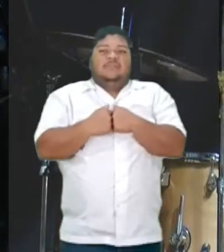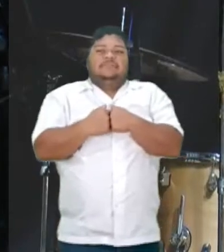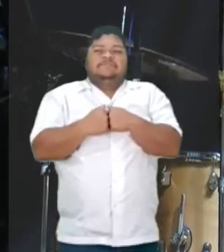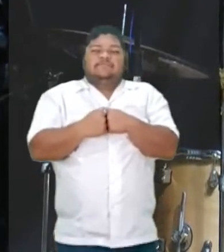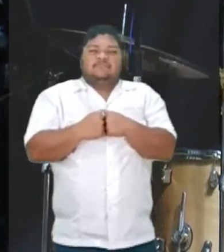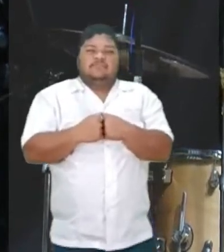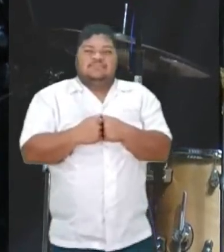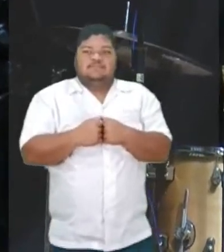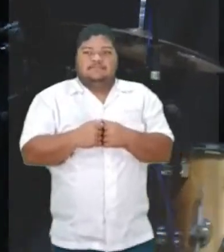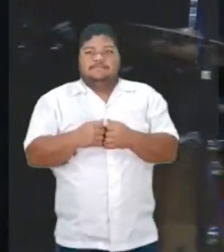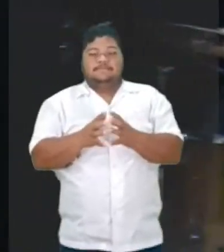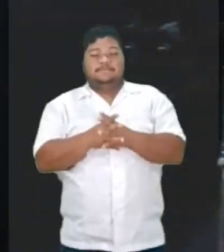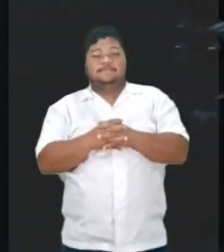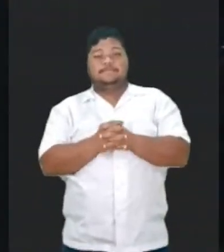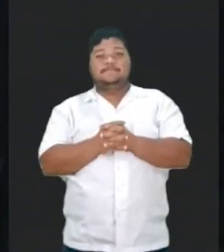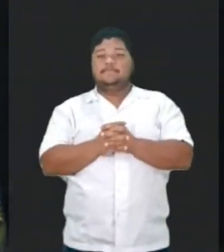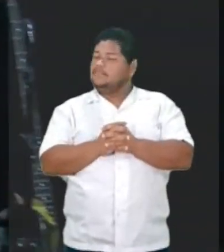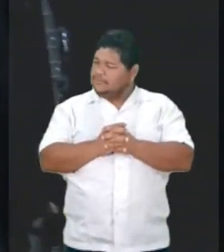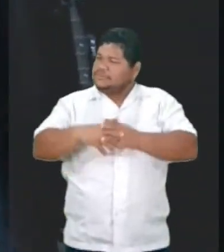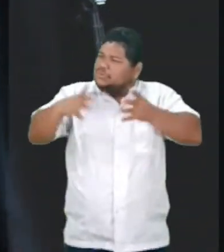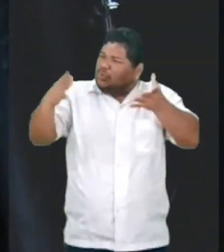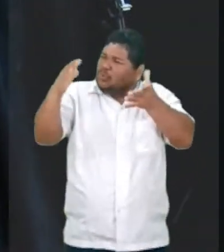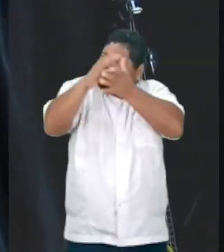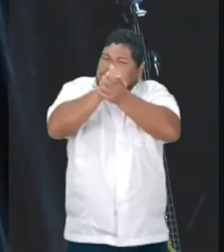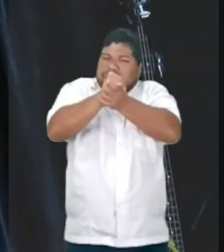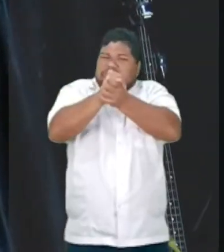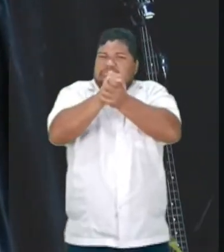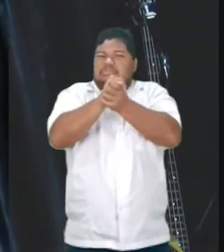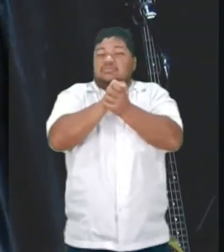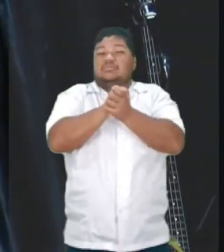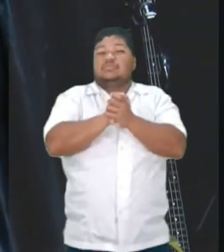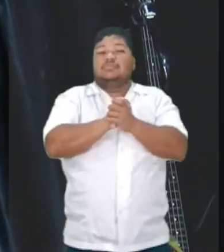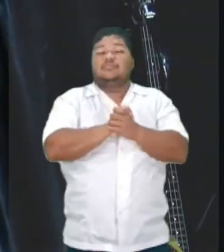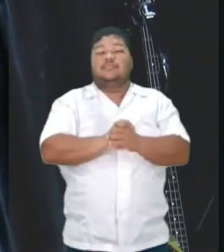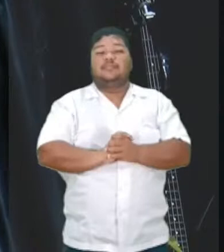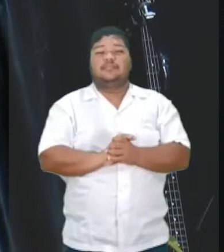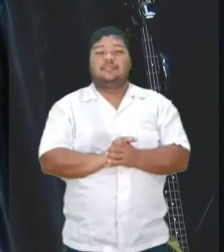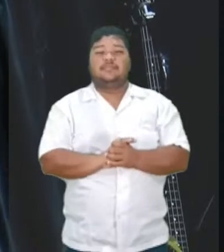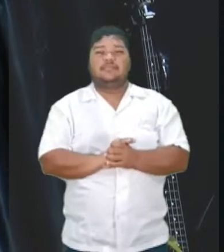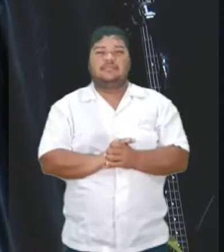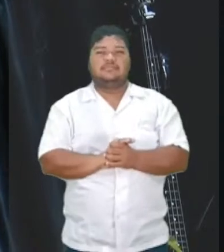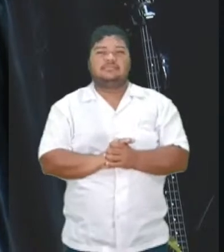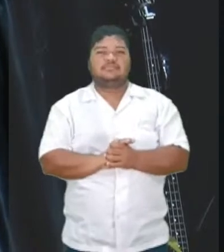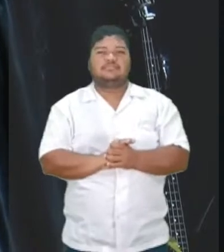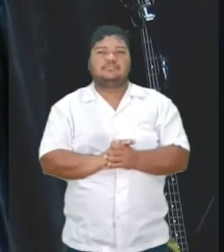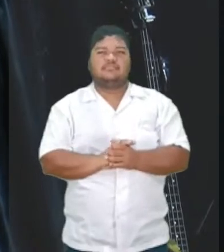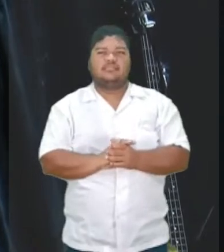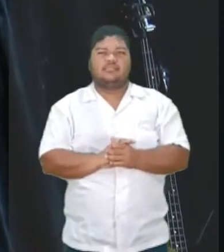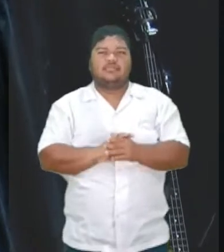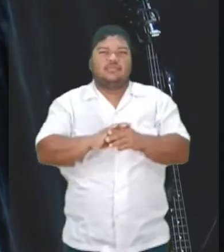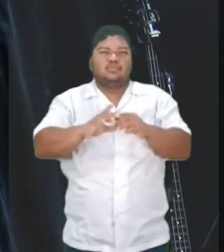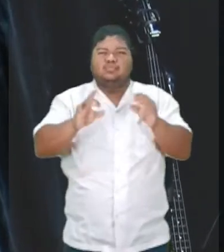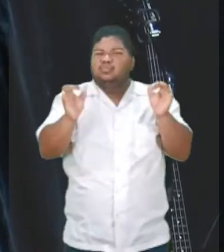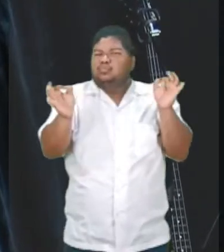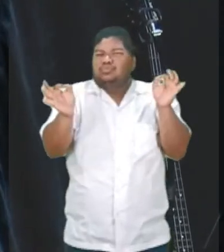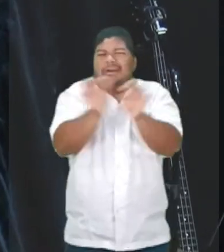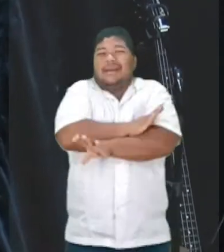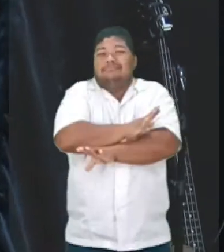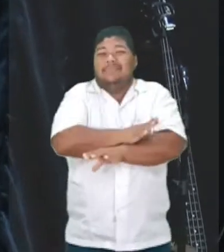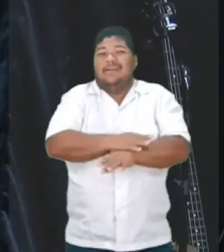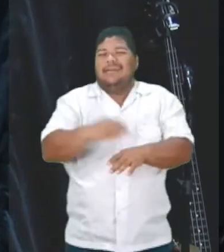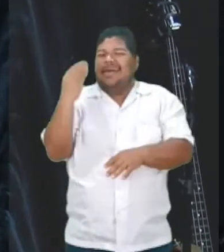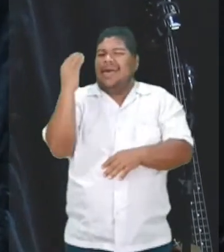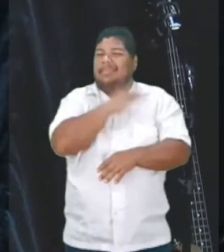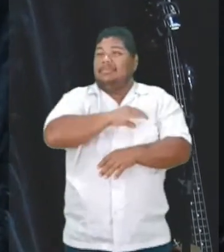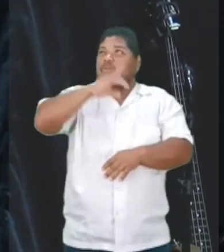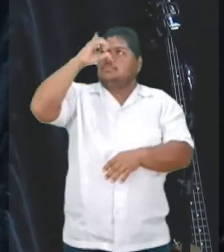com o comunismo de mãos dadas, isso tudo pode ser desfeito no estalar de